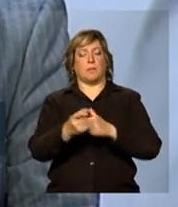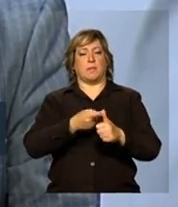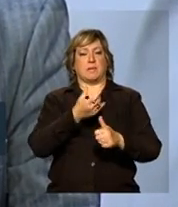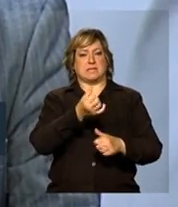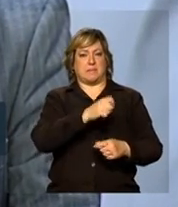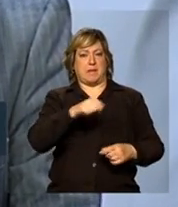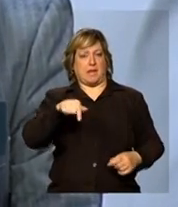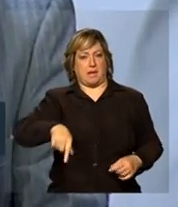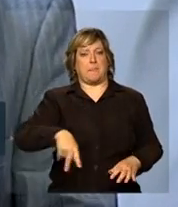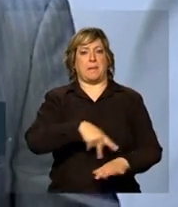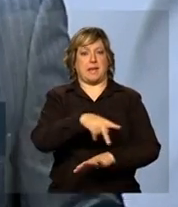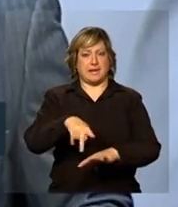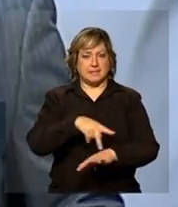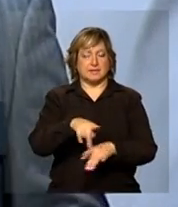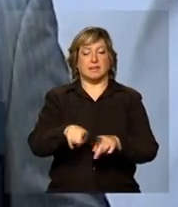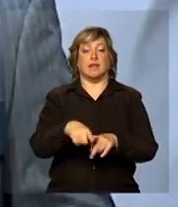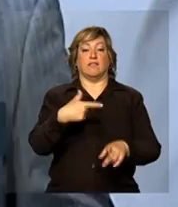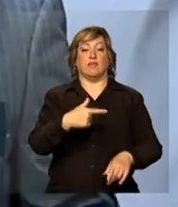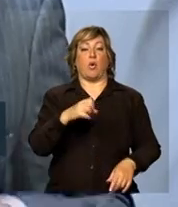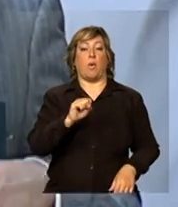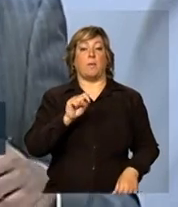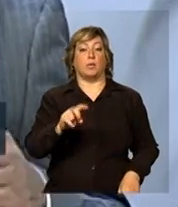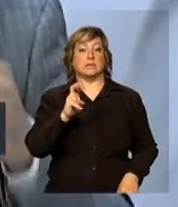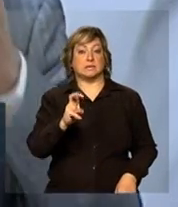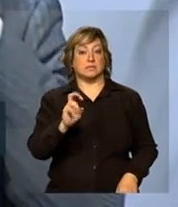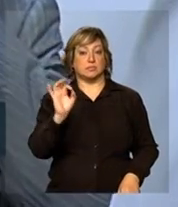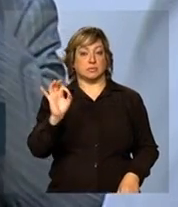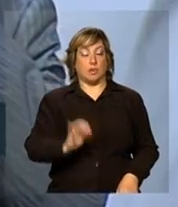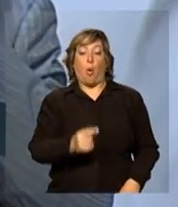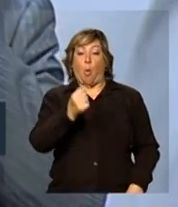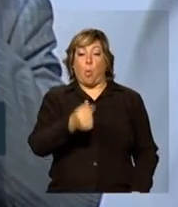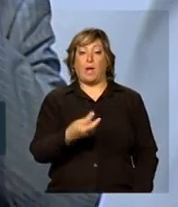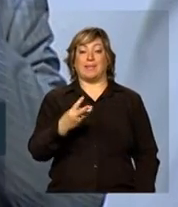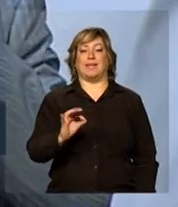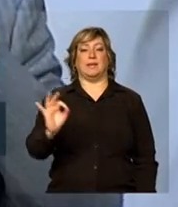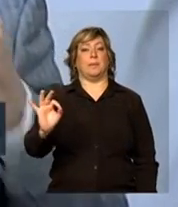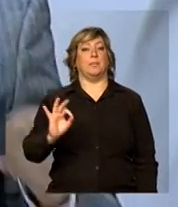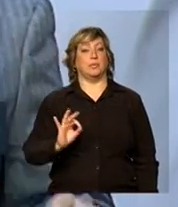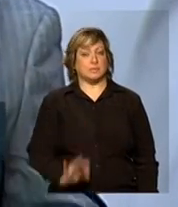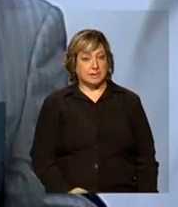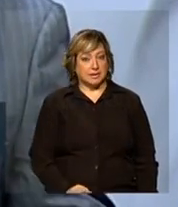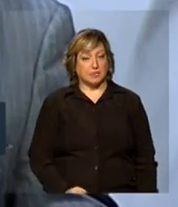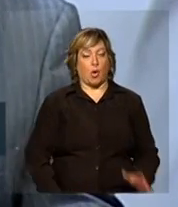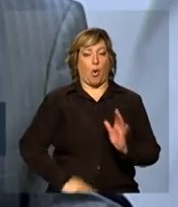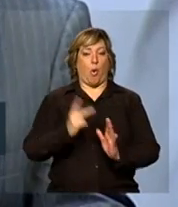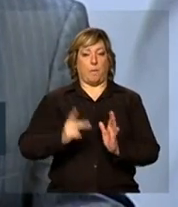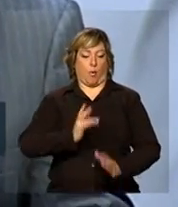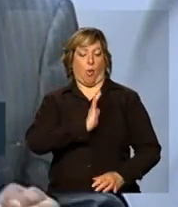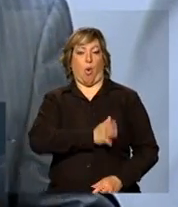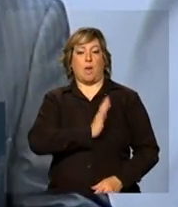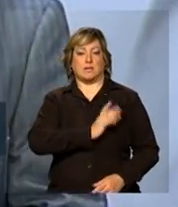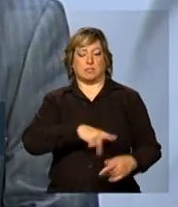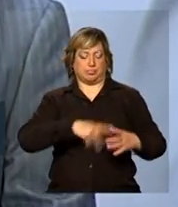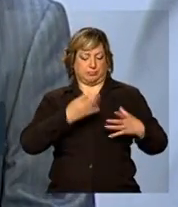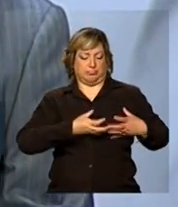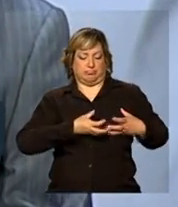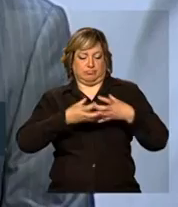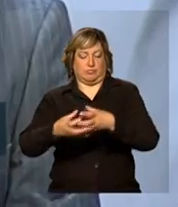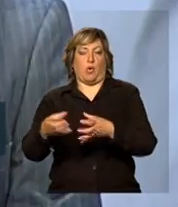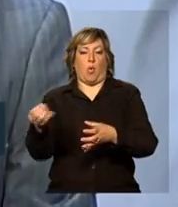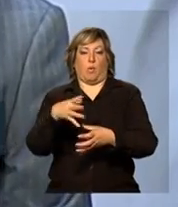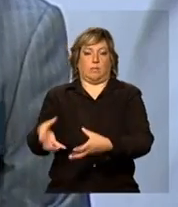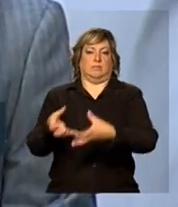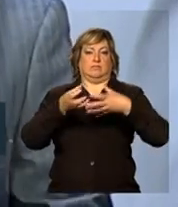no nosso país, e 28,5%, quase 30% de aumento nos transplantes de coração no primeiro